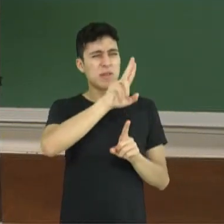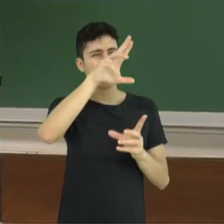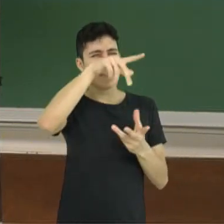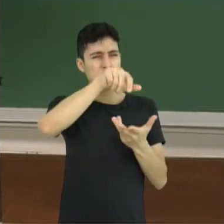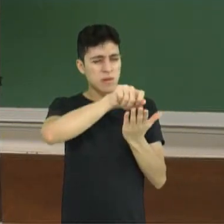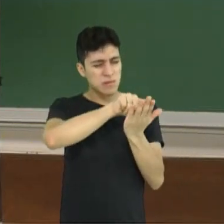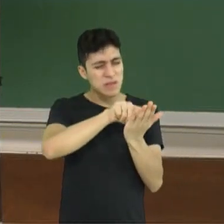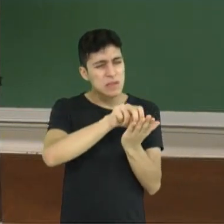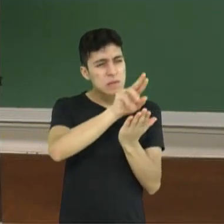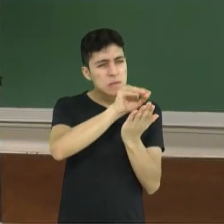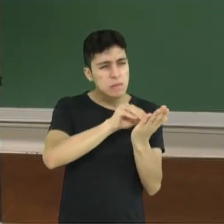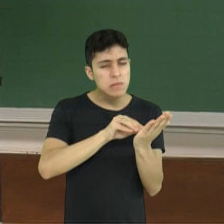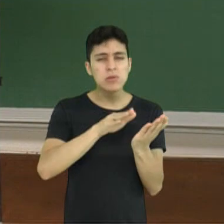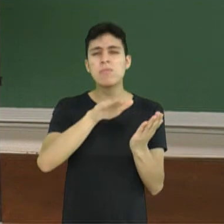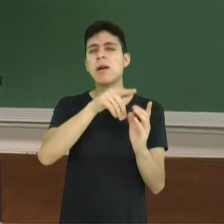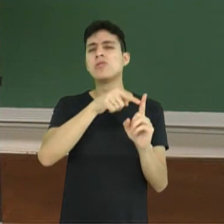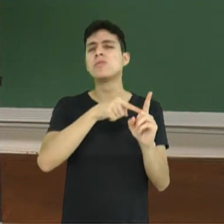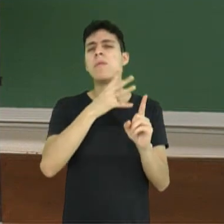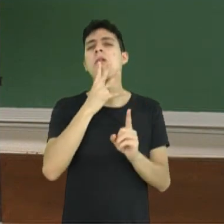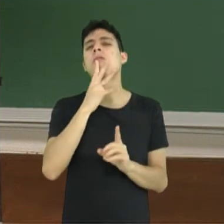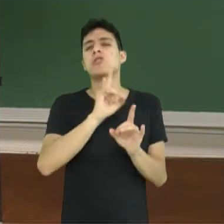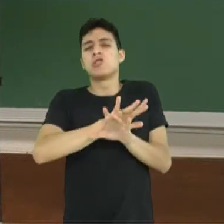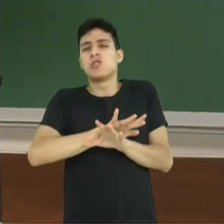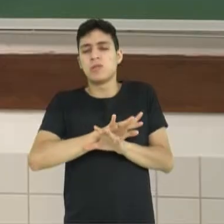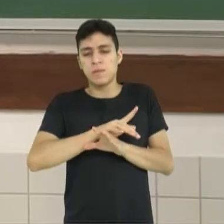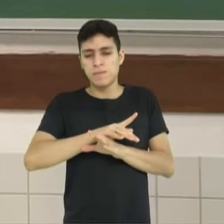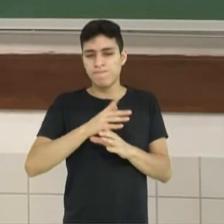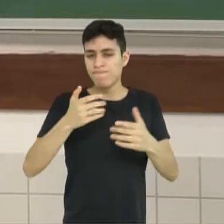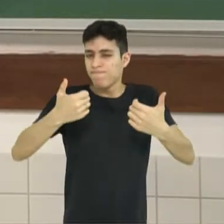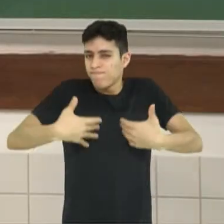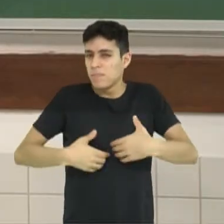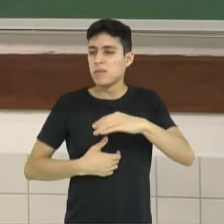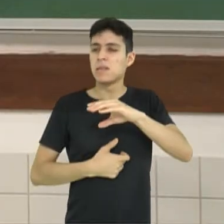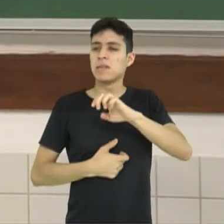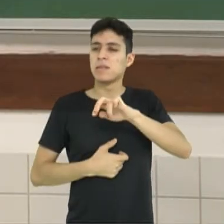os tipos mais conhecidos e finalizamos com o cenário. Eu